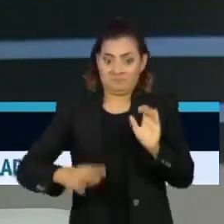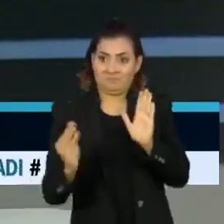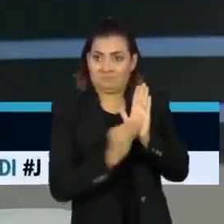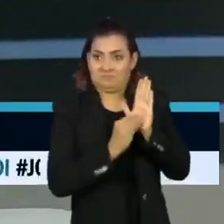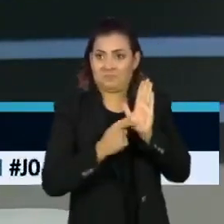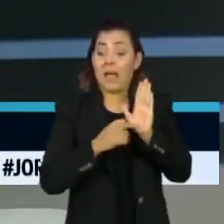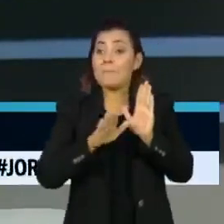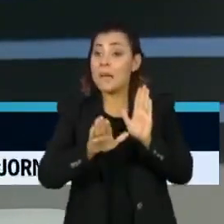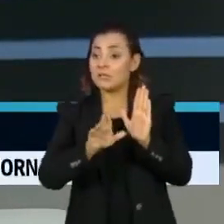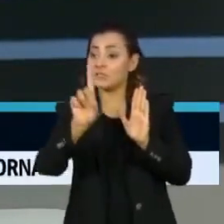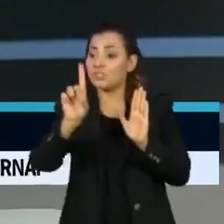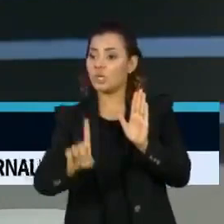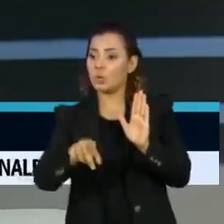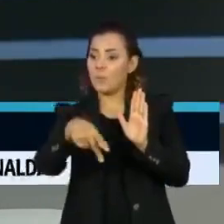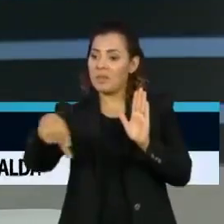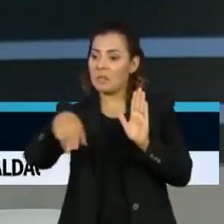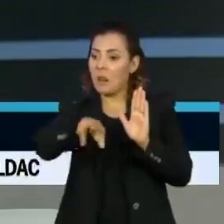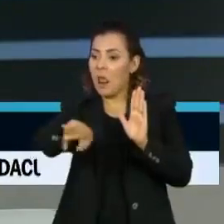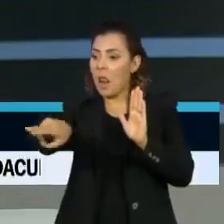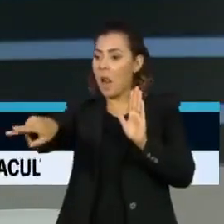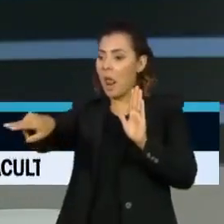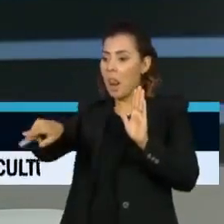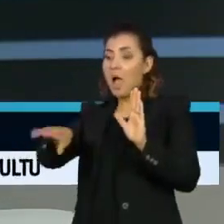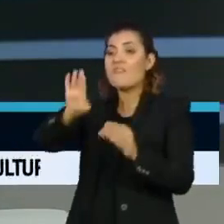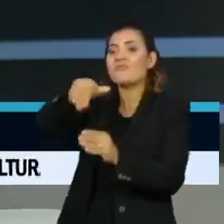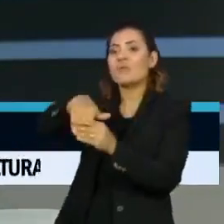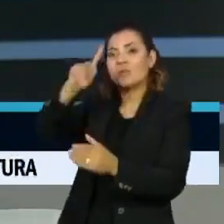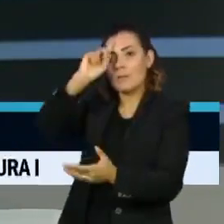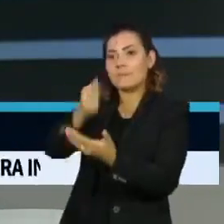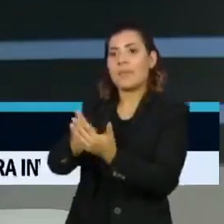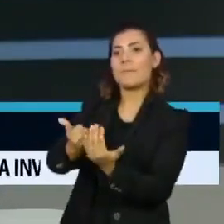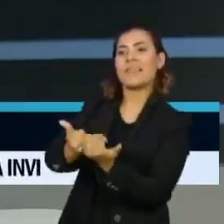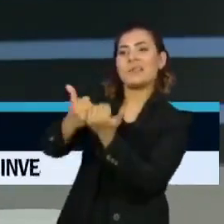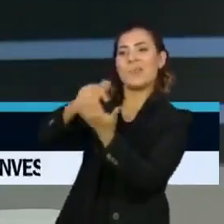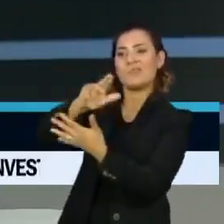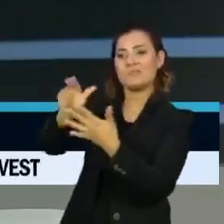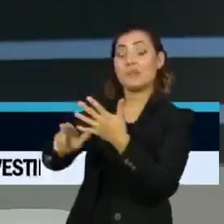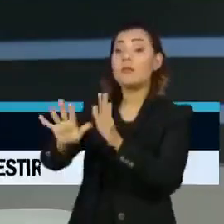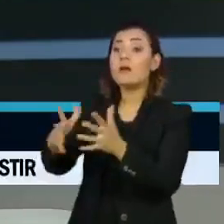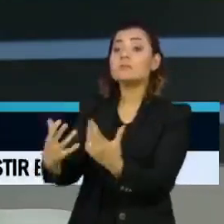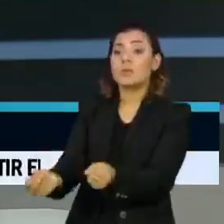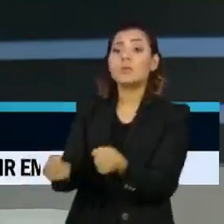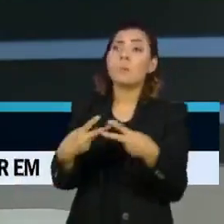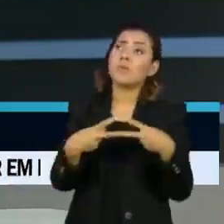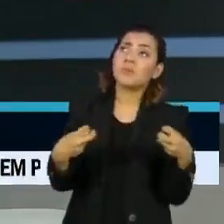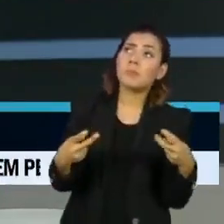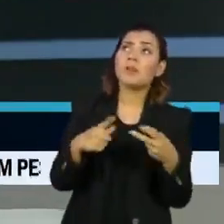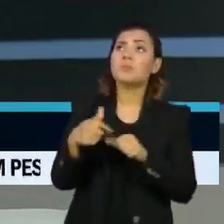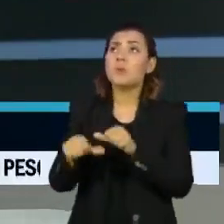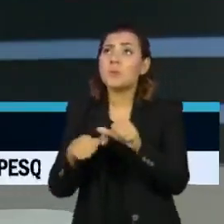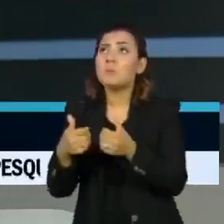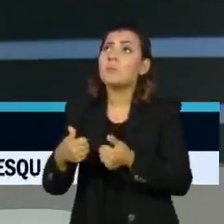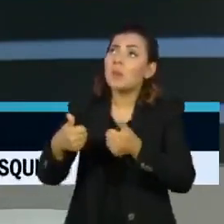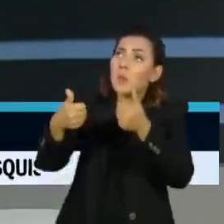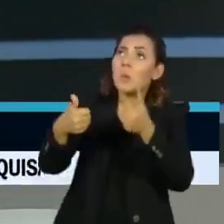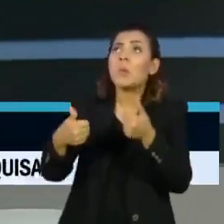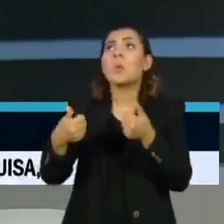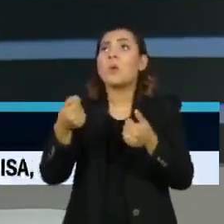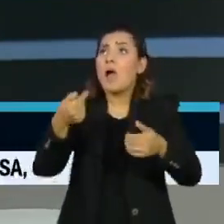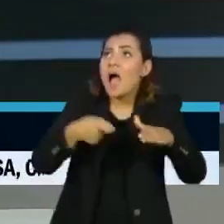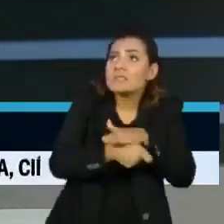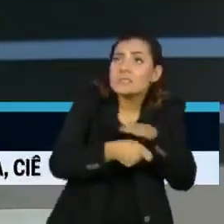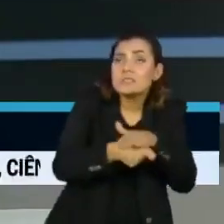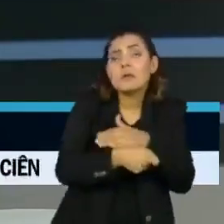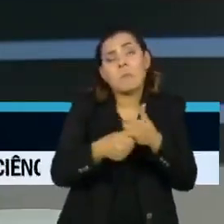aos preferencialistas, inclusive para votar sobre questão de alienação patrimonial, aceitaram a Petrobras, melhorou, as ações melhoraram, o preço do